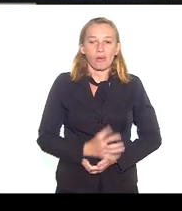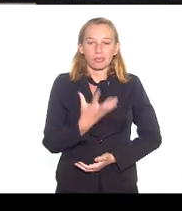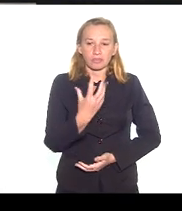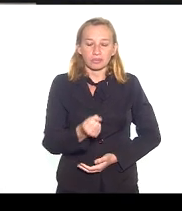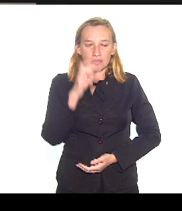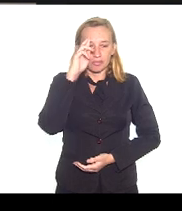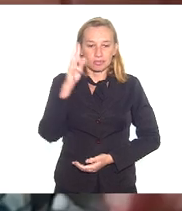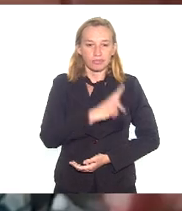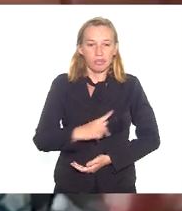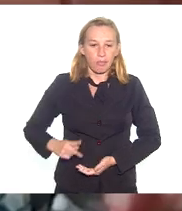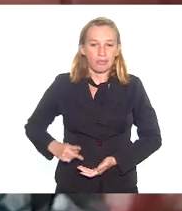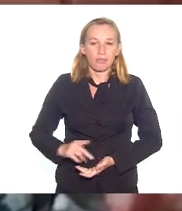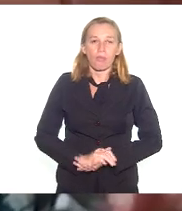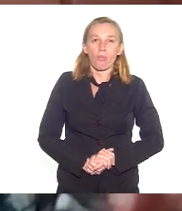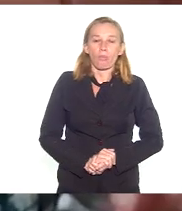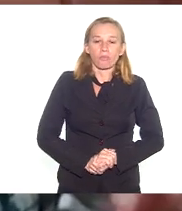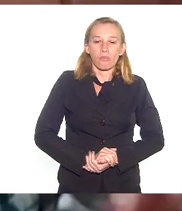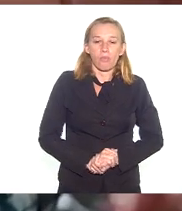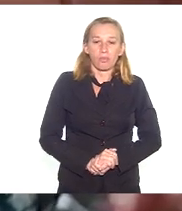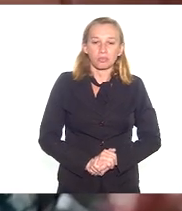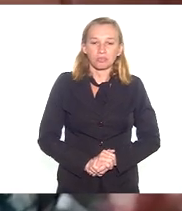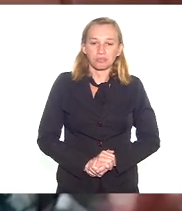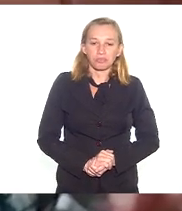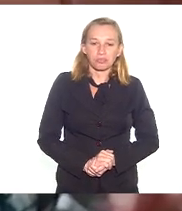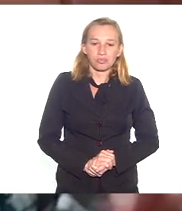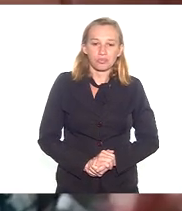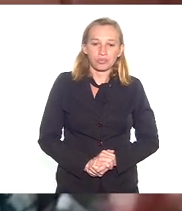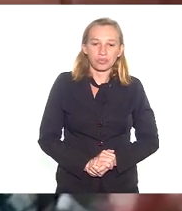Favorável, presidente.